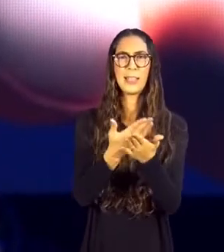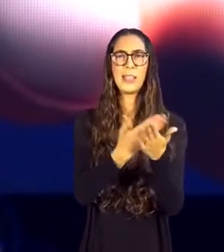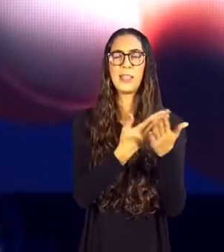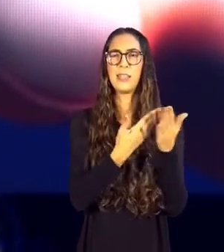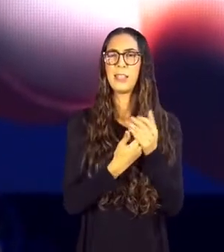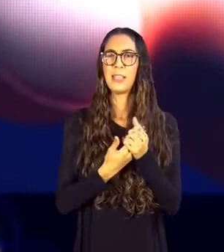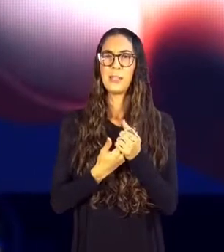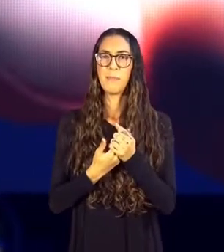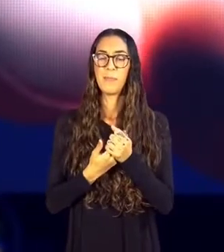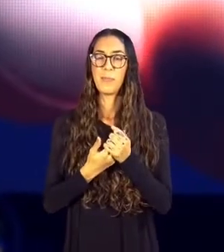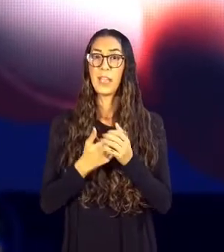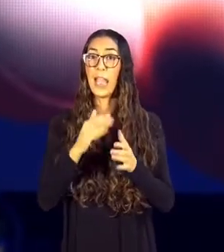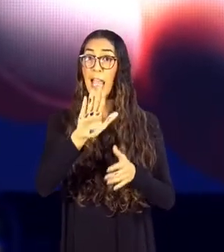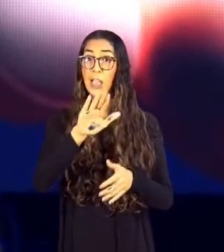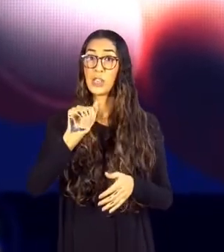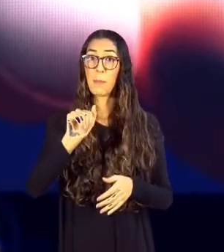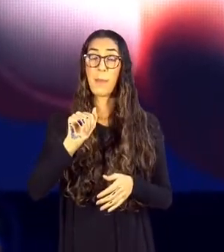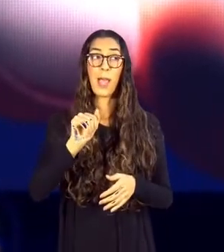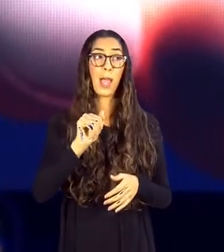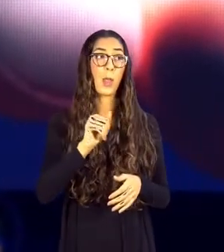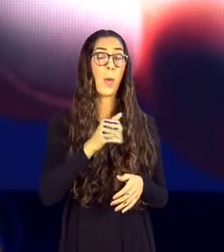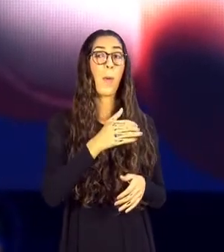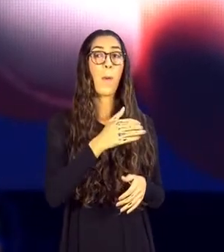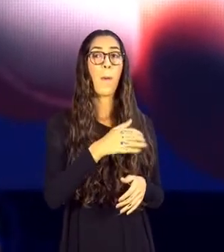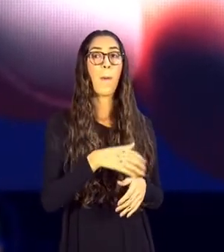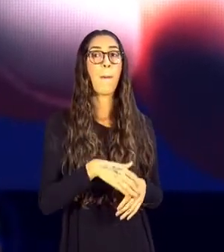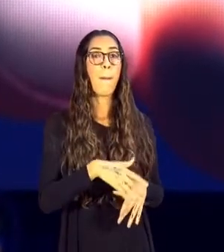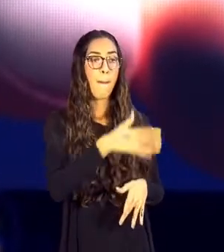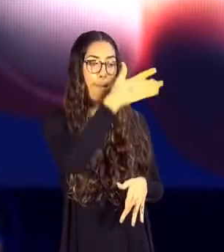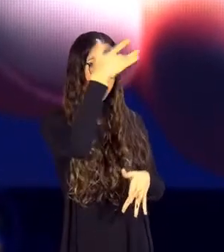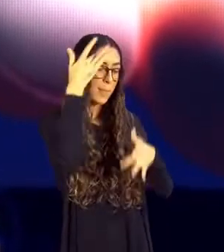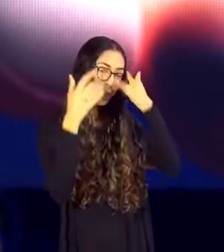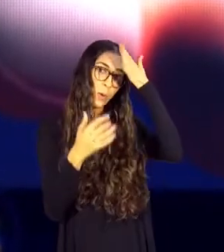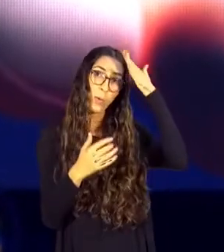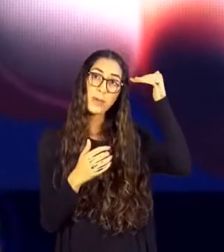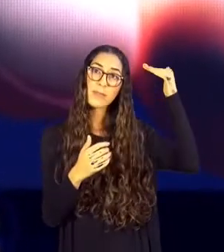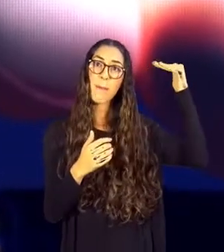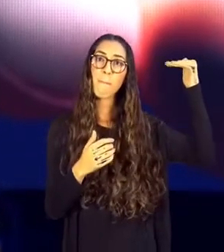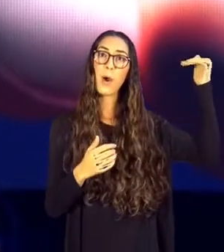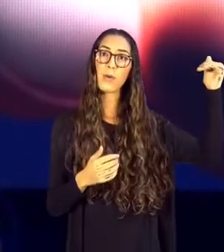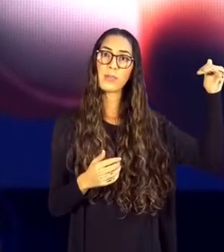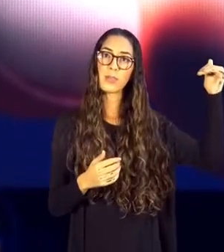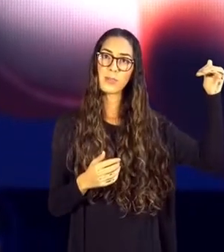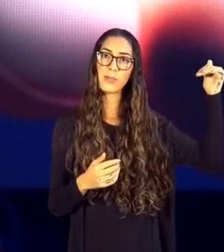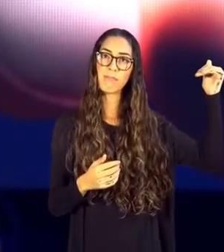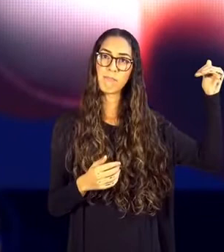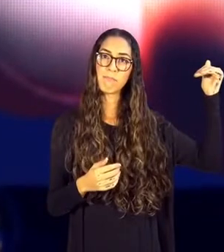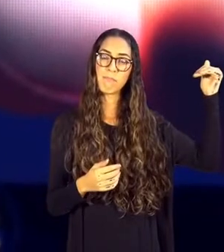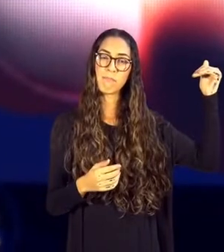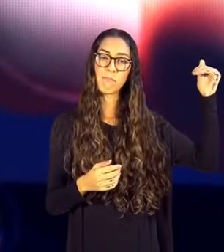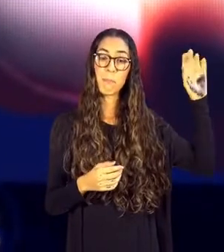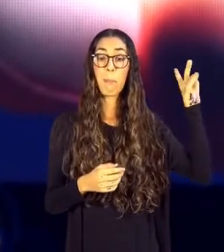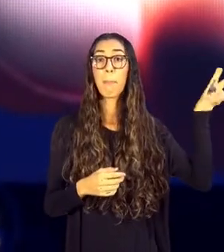os estudos, e o resultado foi que ele estava certo sobre